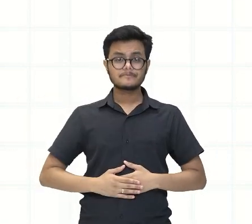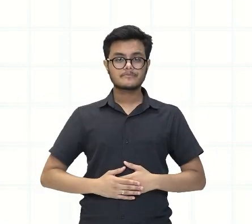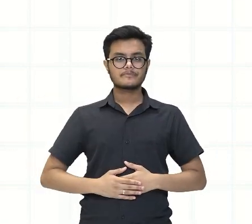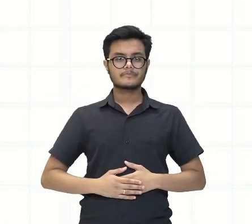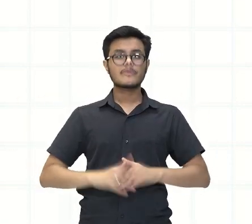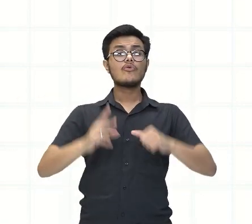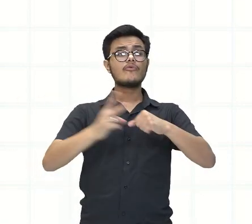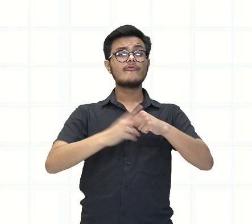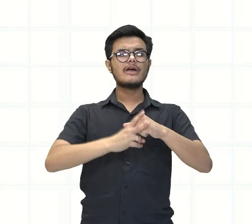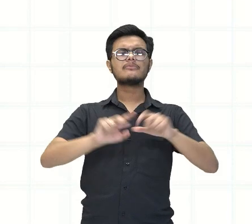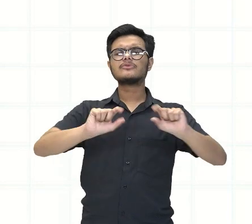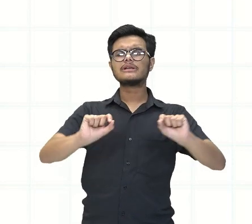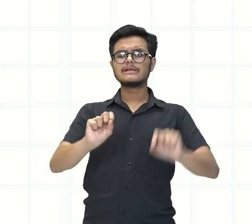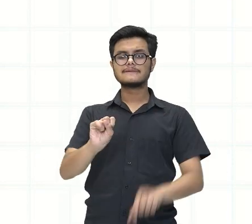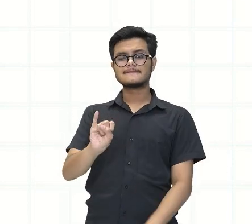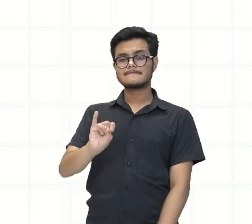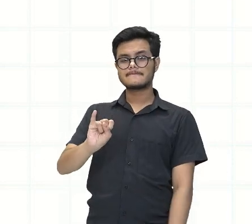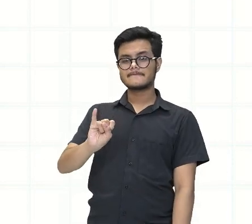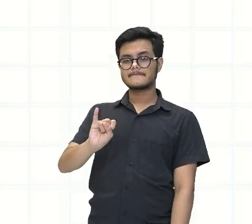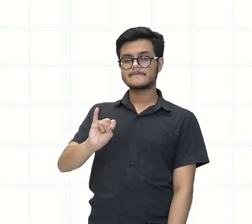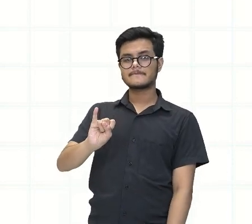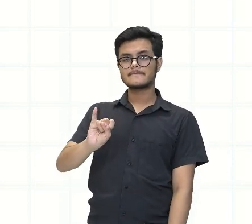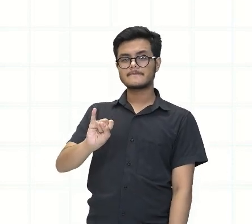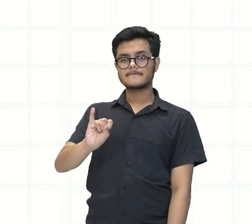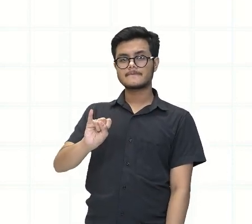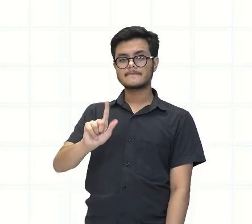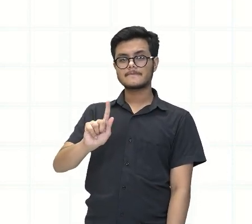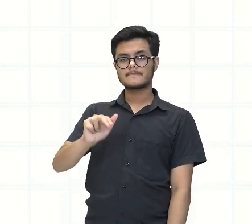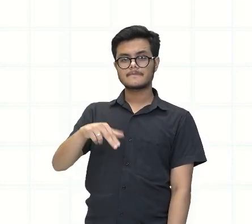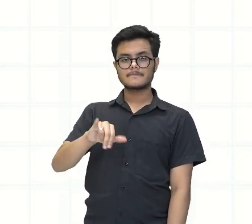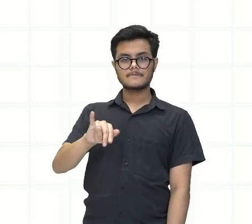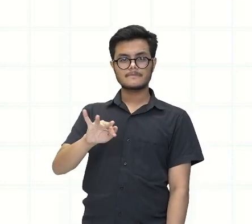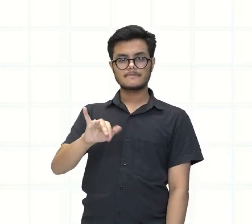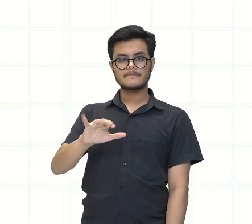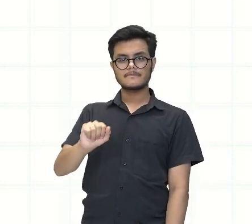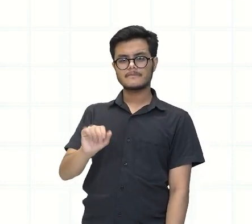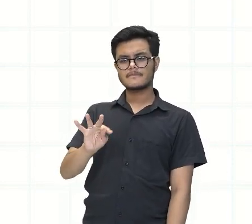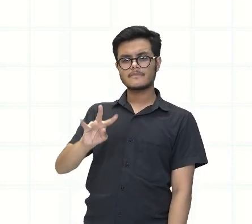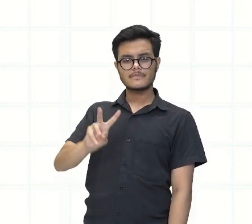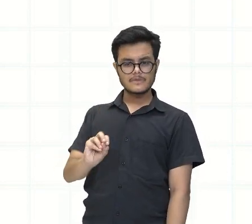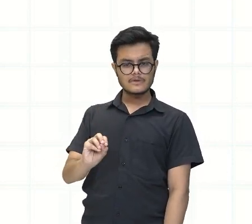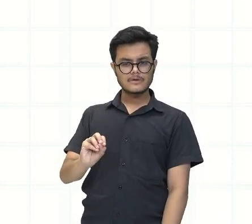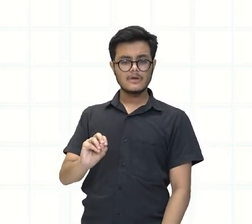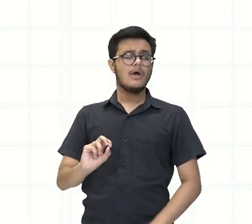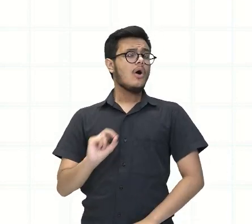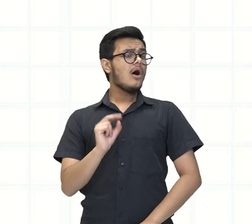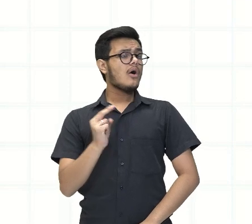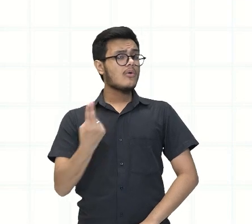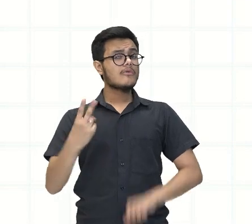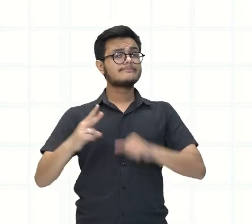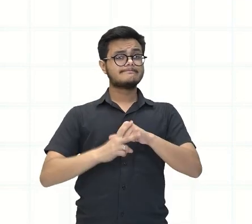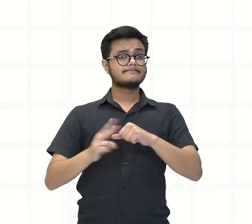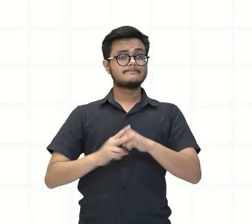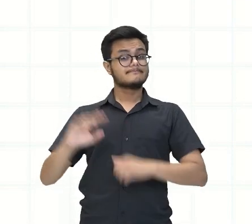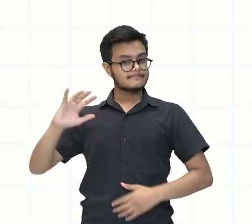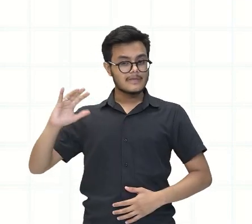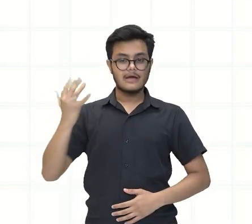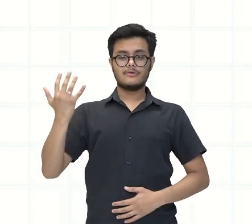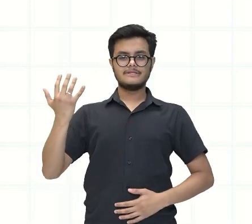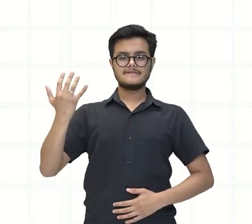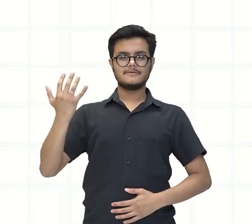significativo, tá? Verbo significativo ou verbo de ação. Então, daqui para frente,